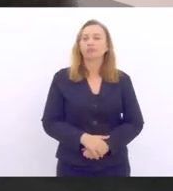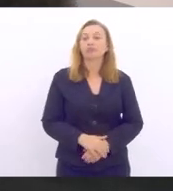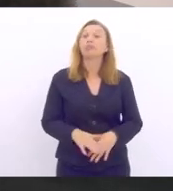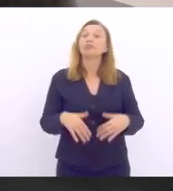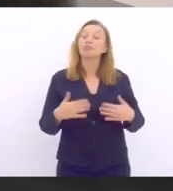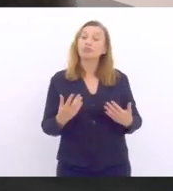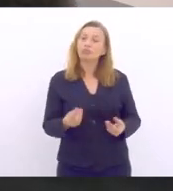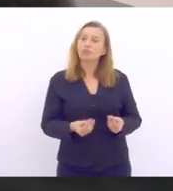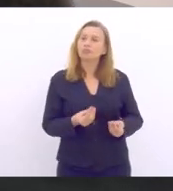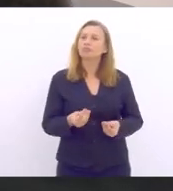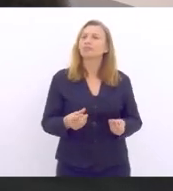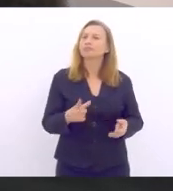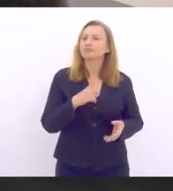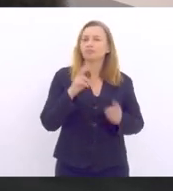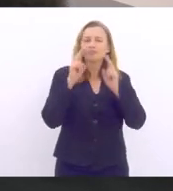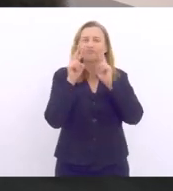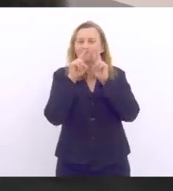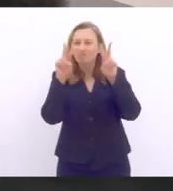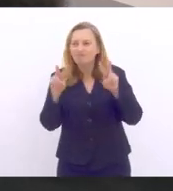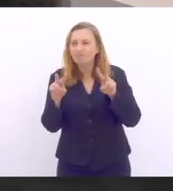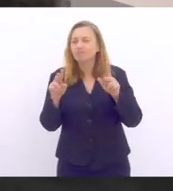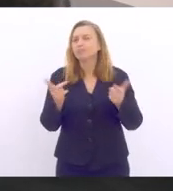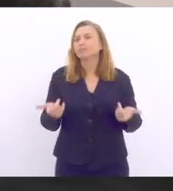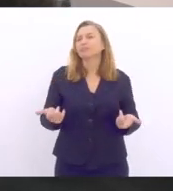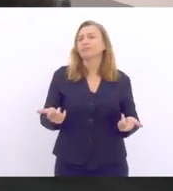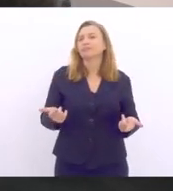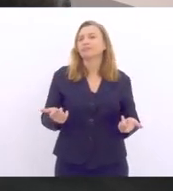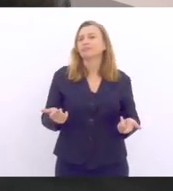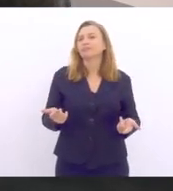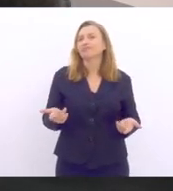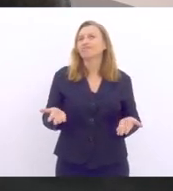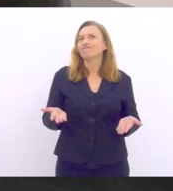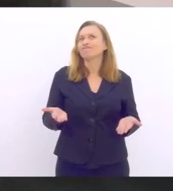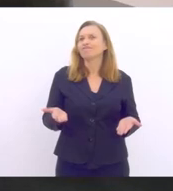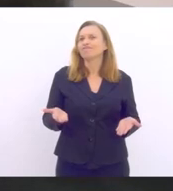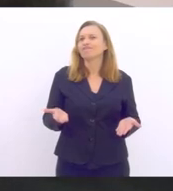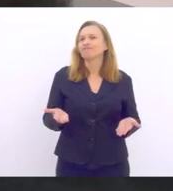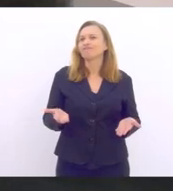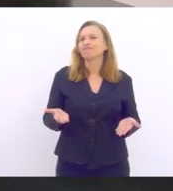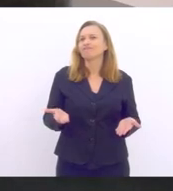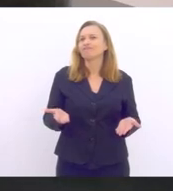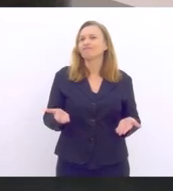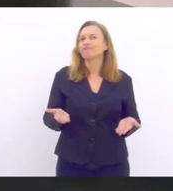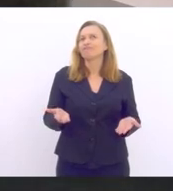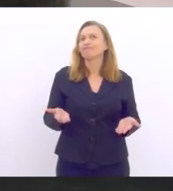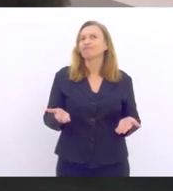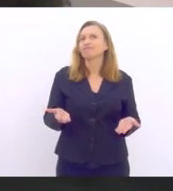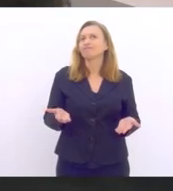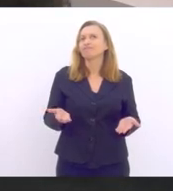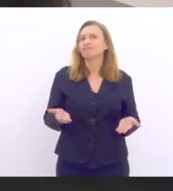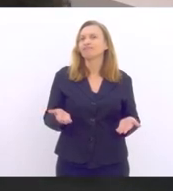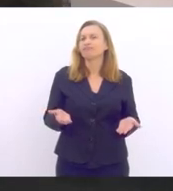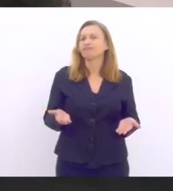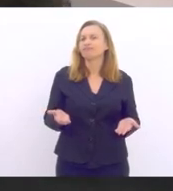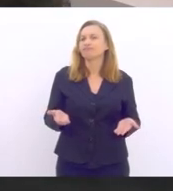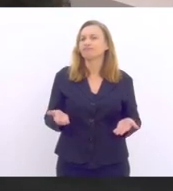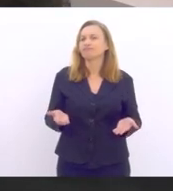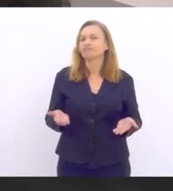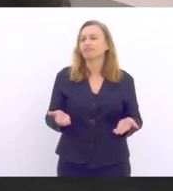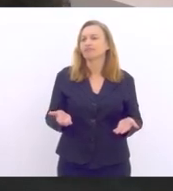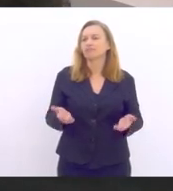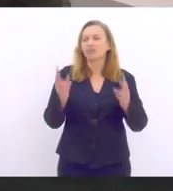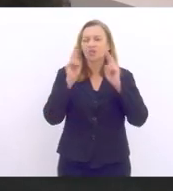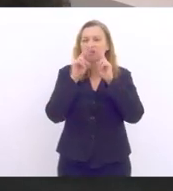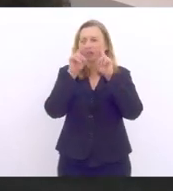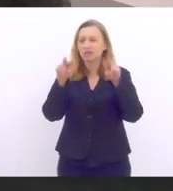tem uma visão, acho que não é demais dizer, embranquecida,